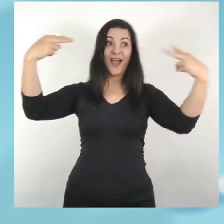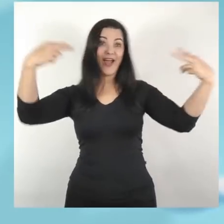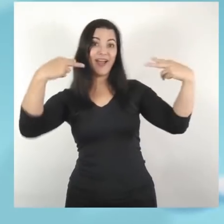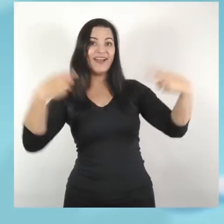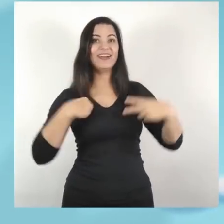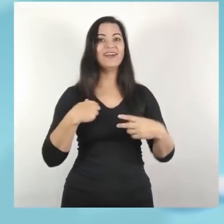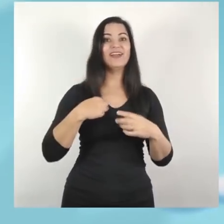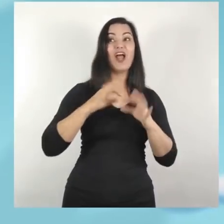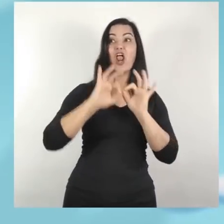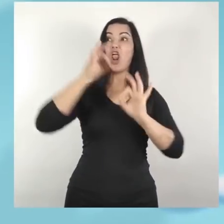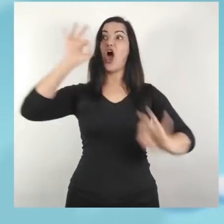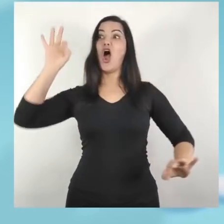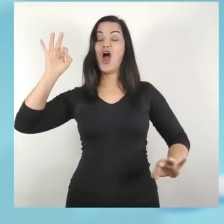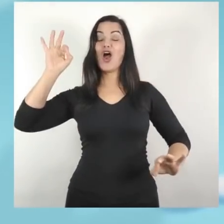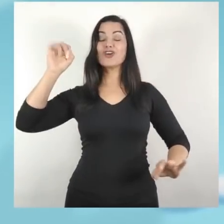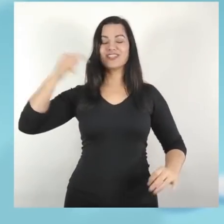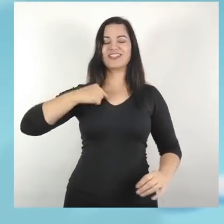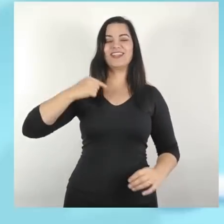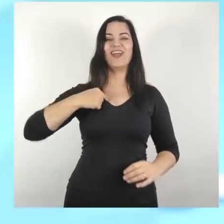só!